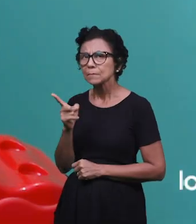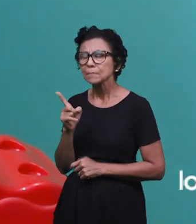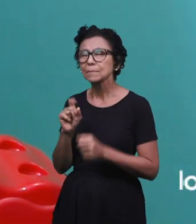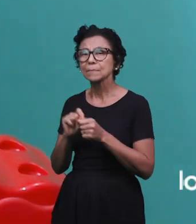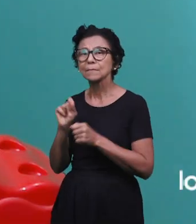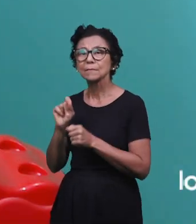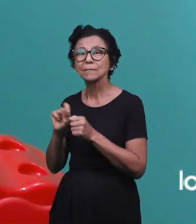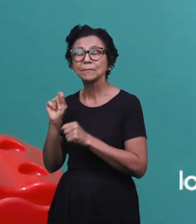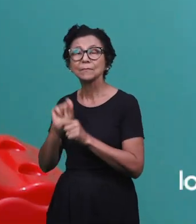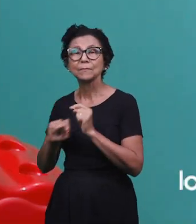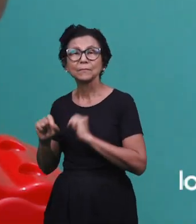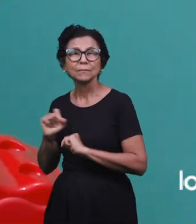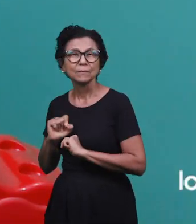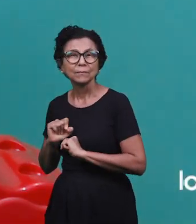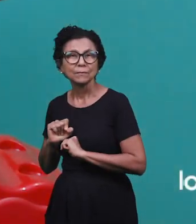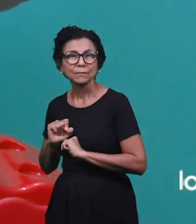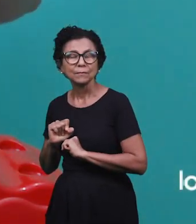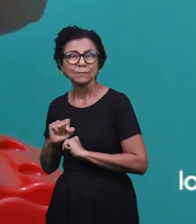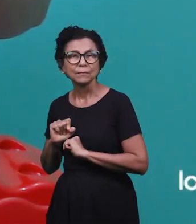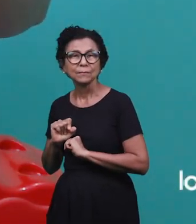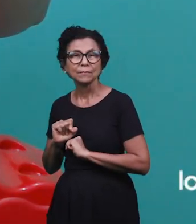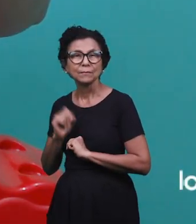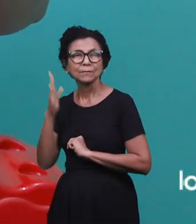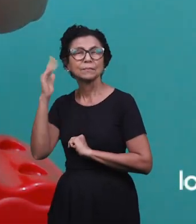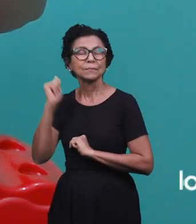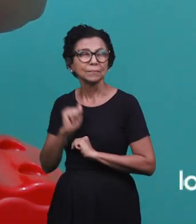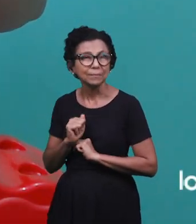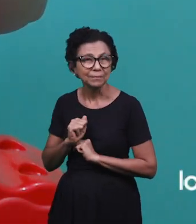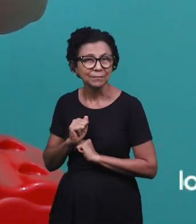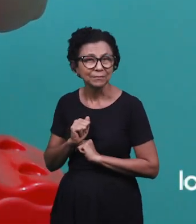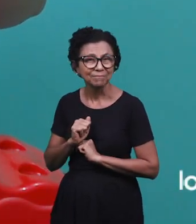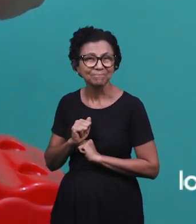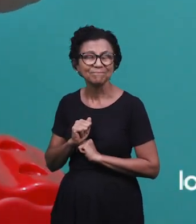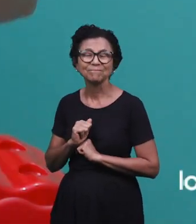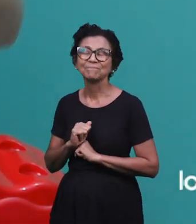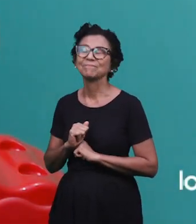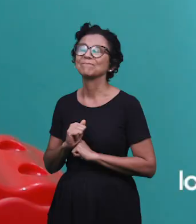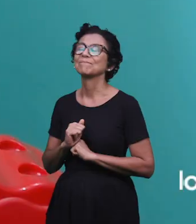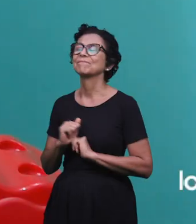O que a igreja está fazendo aqui? Quem sabe?